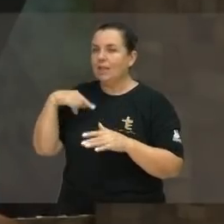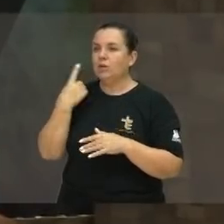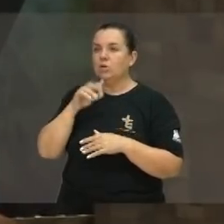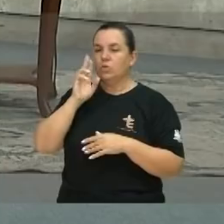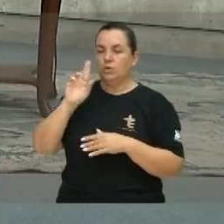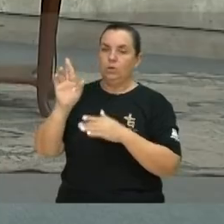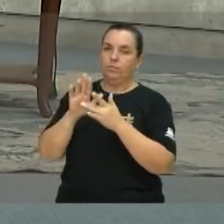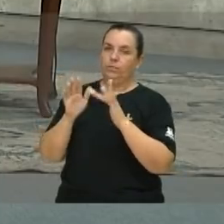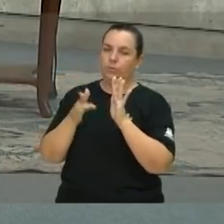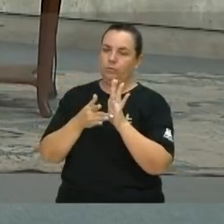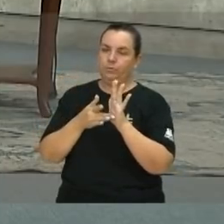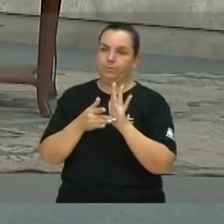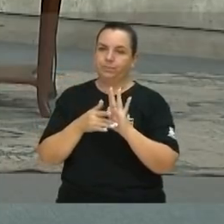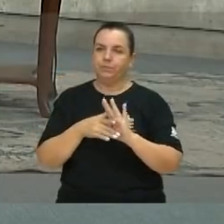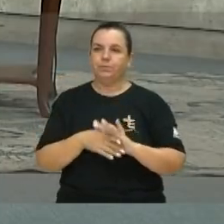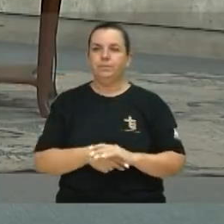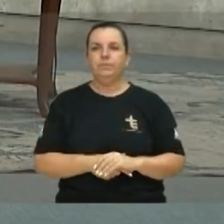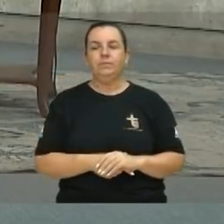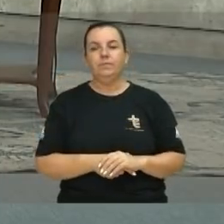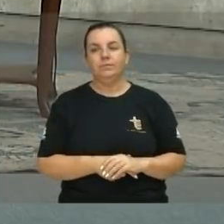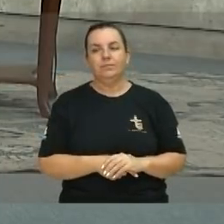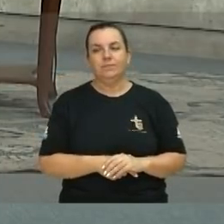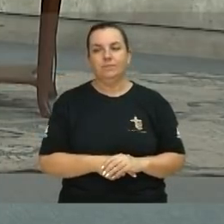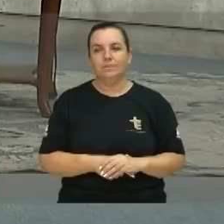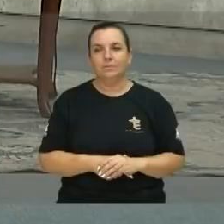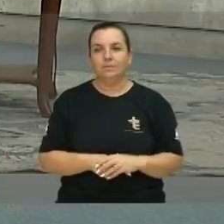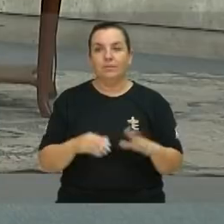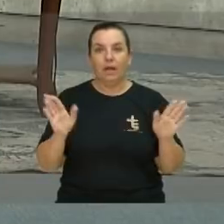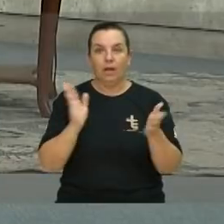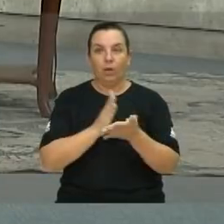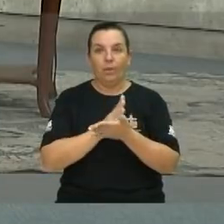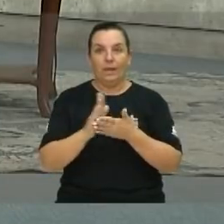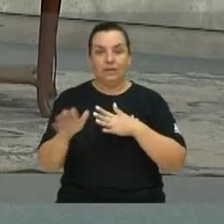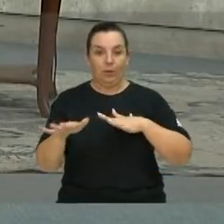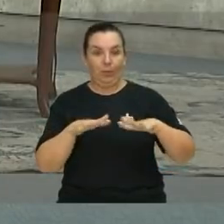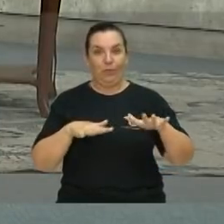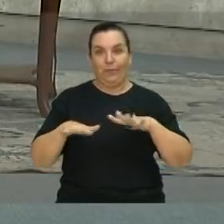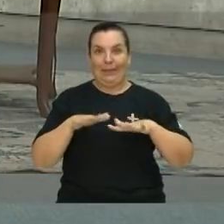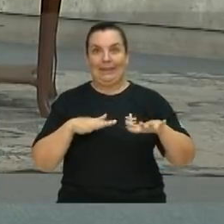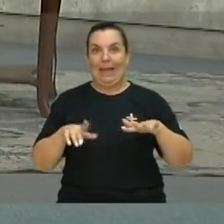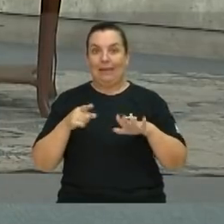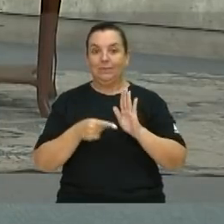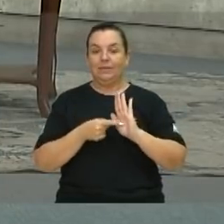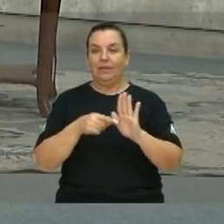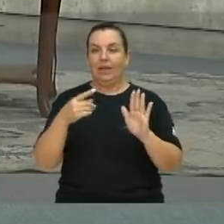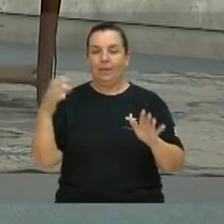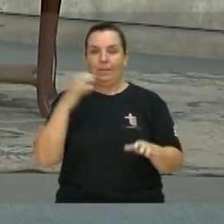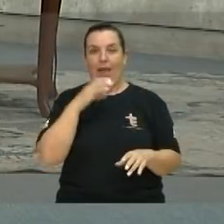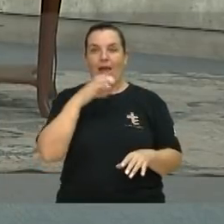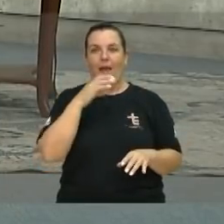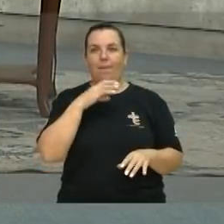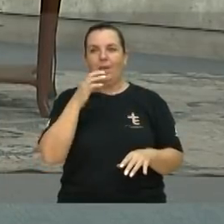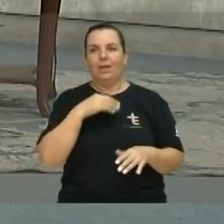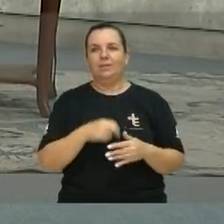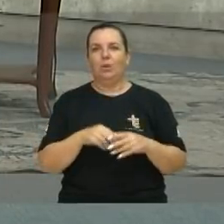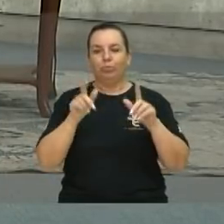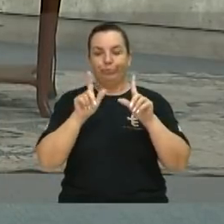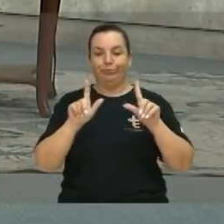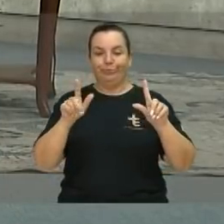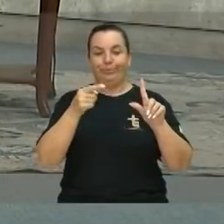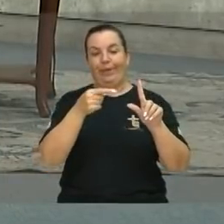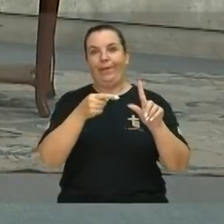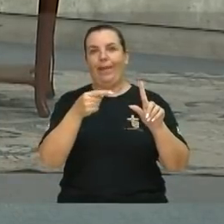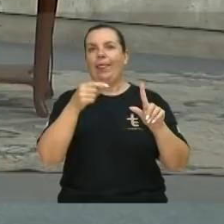é mas vamos um pouco mais porque eu estou percebendo que já começam a se movimentar lá atrás com as cartelas do